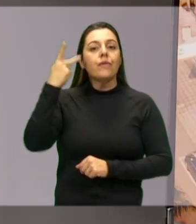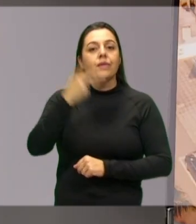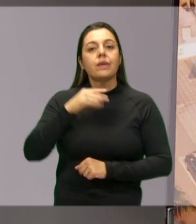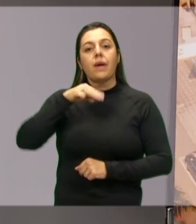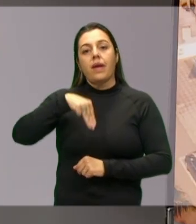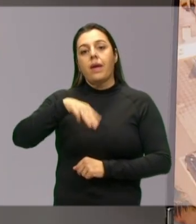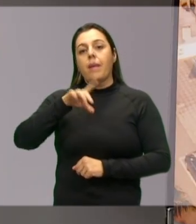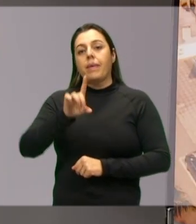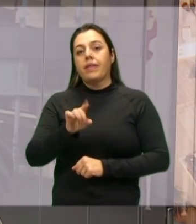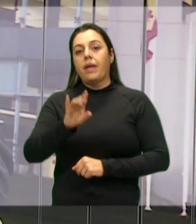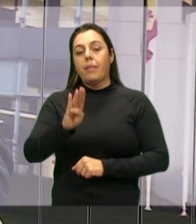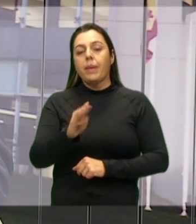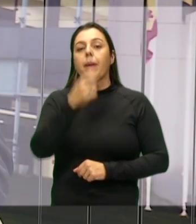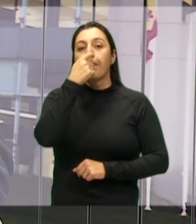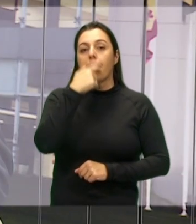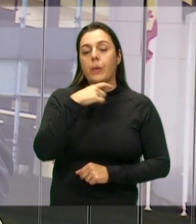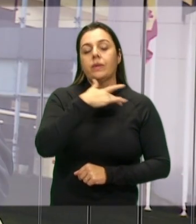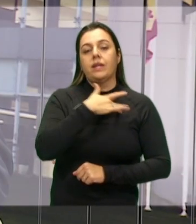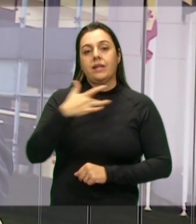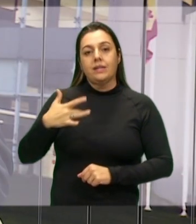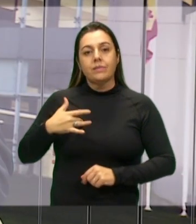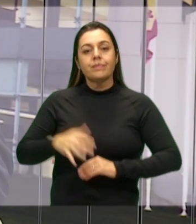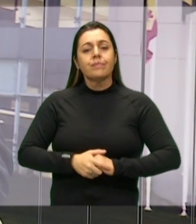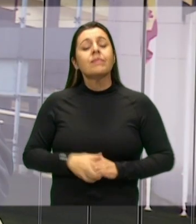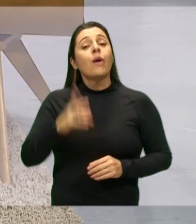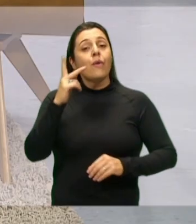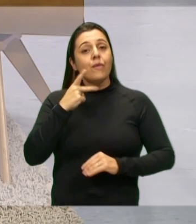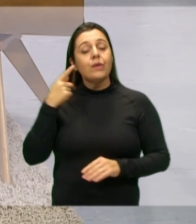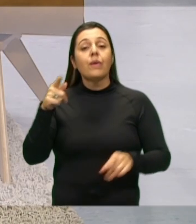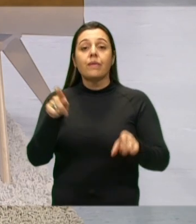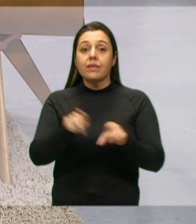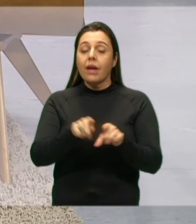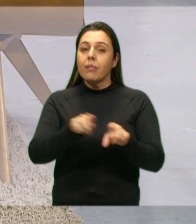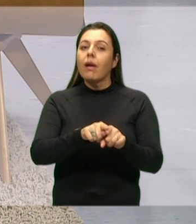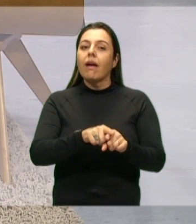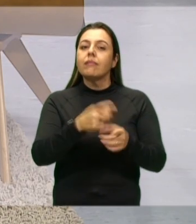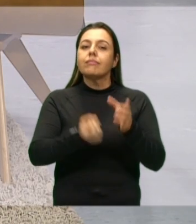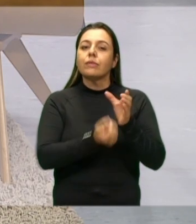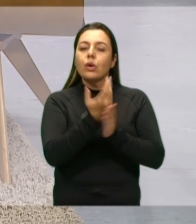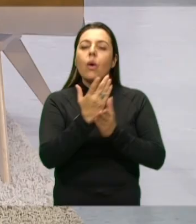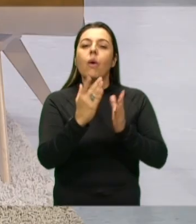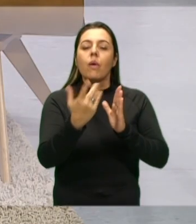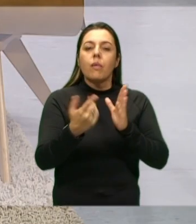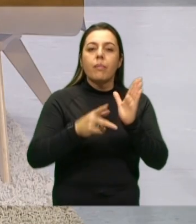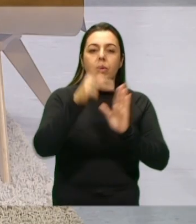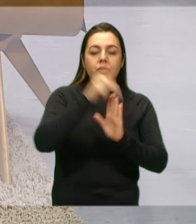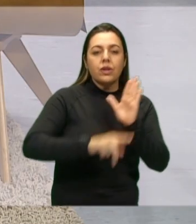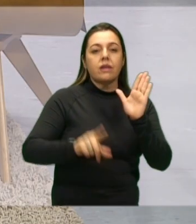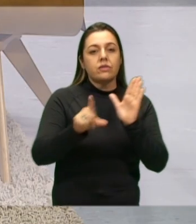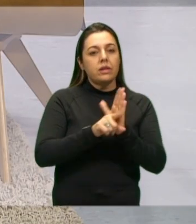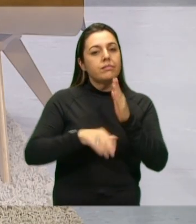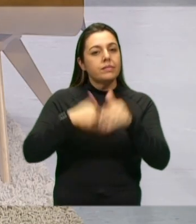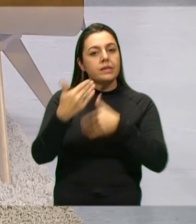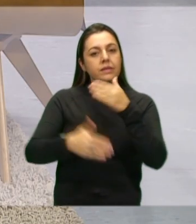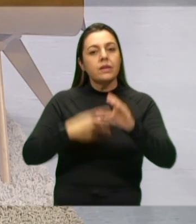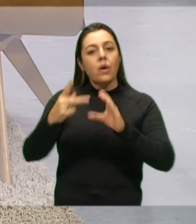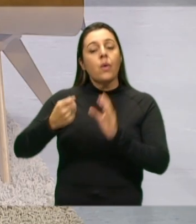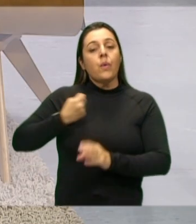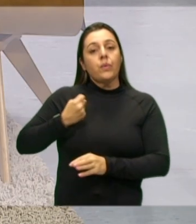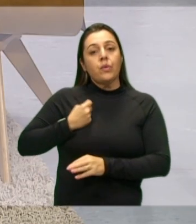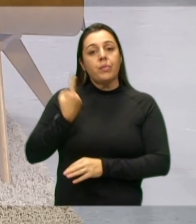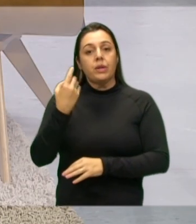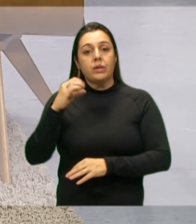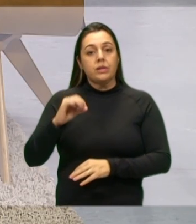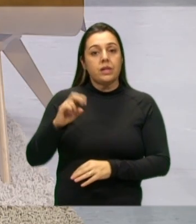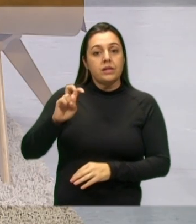do MDB, Bruno da Saúde. Bom, vereador, o senhor também é autor de alguns projetos de lei que estão tramitando na casa. Um deles é o número